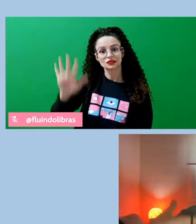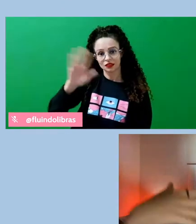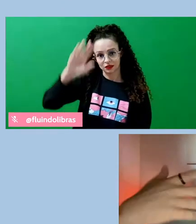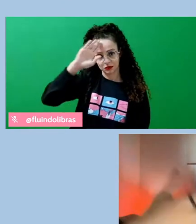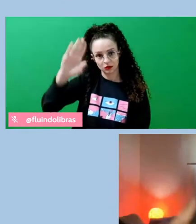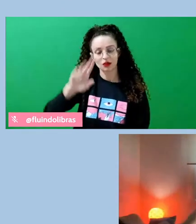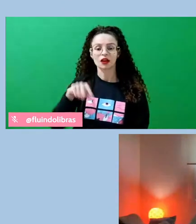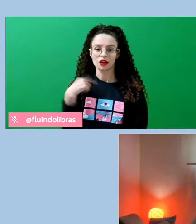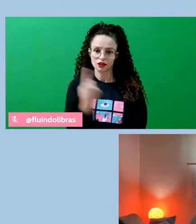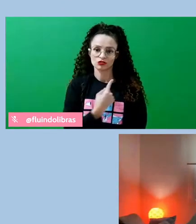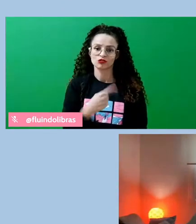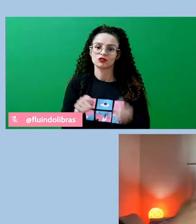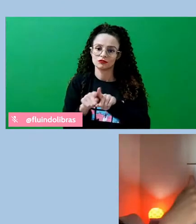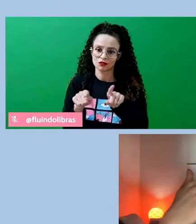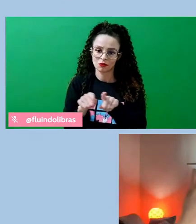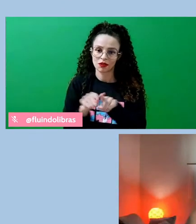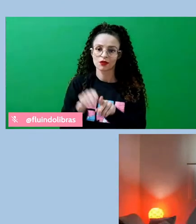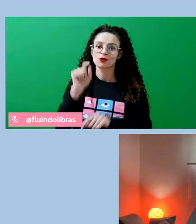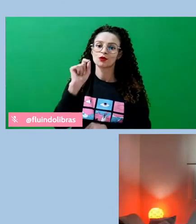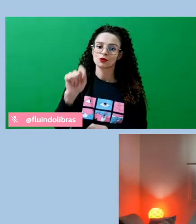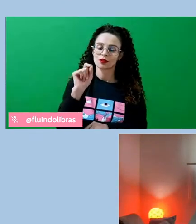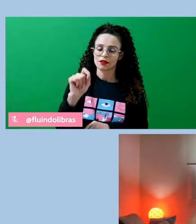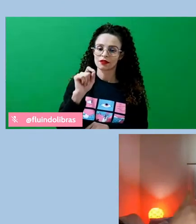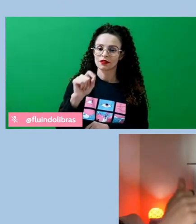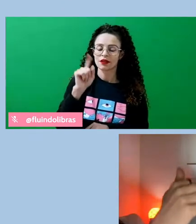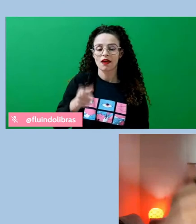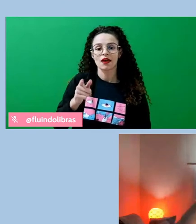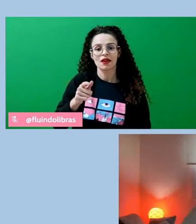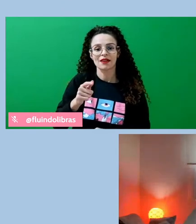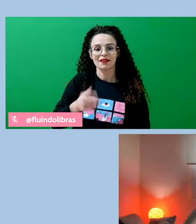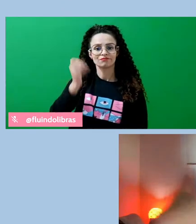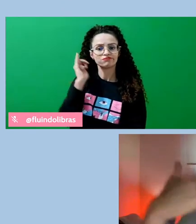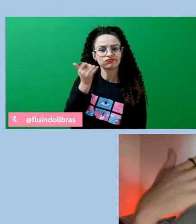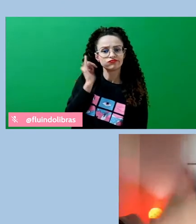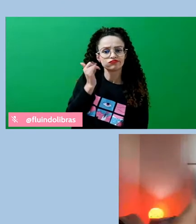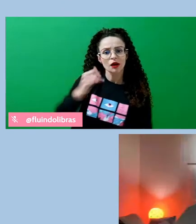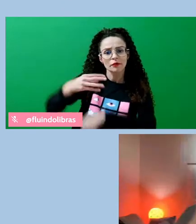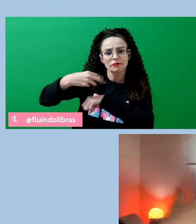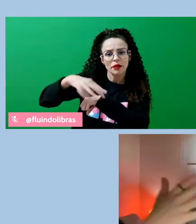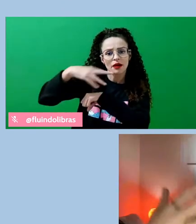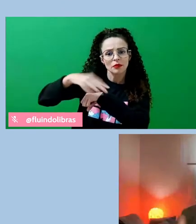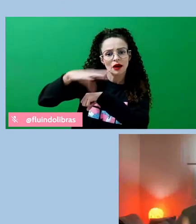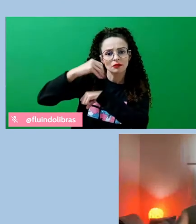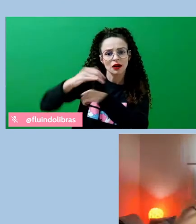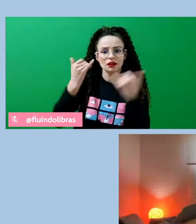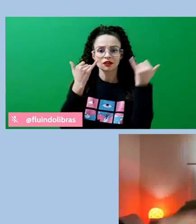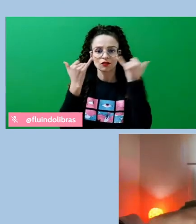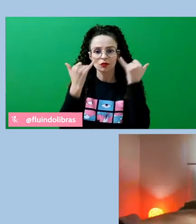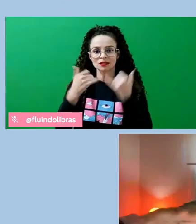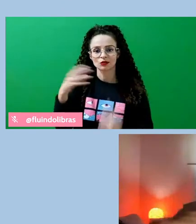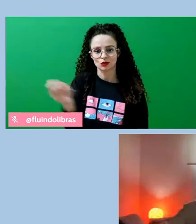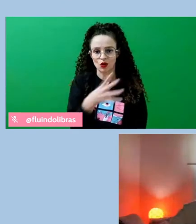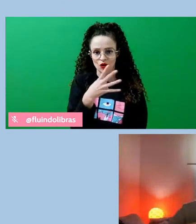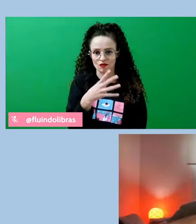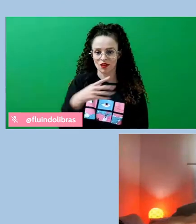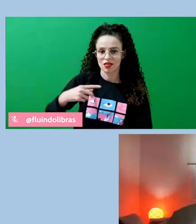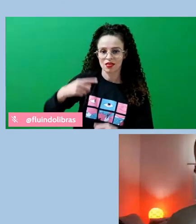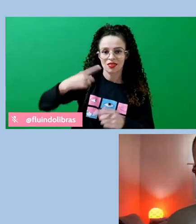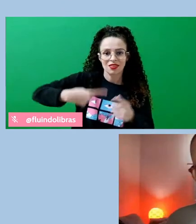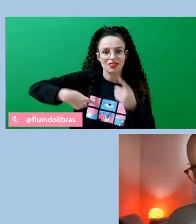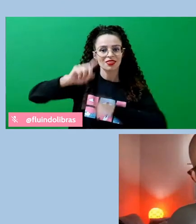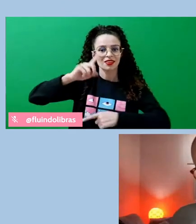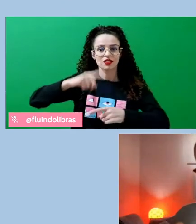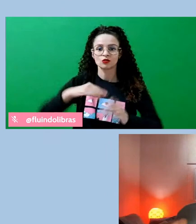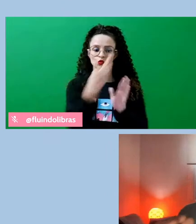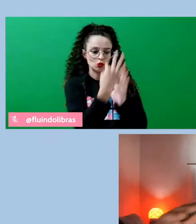na dramaturgia, esse motor narrativo que traz novas informações ou reviravoltas o tempo inteiro, né? Então você nunca está, o texto